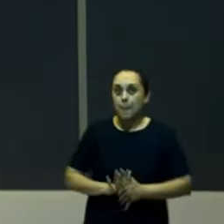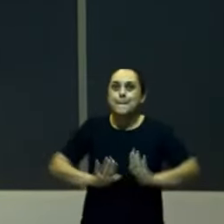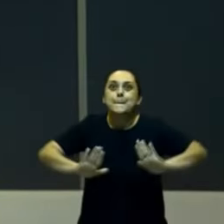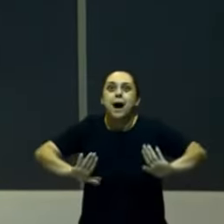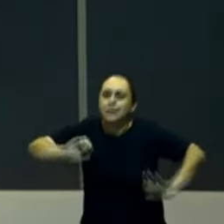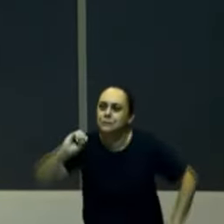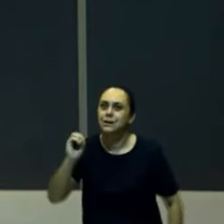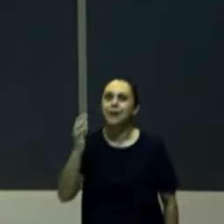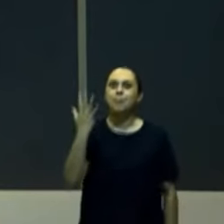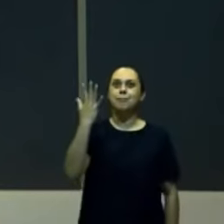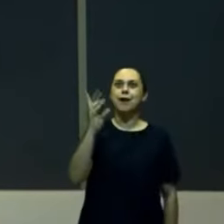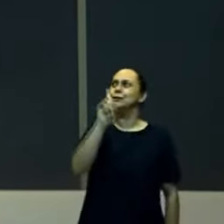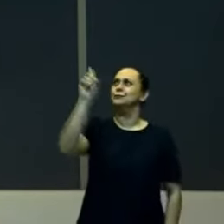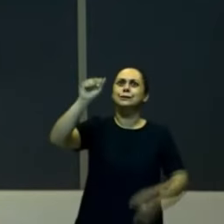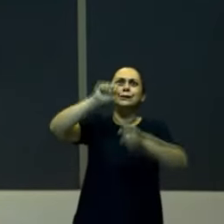Tão lindo.